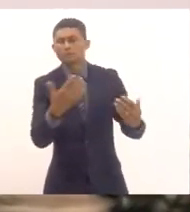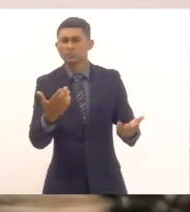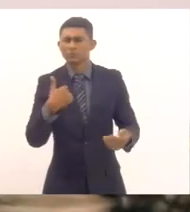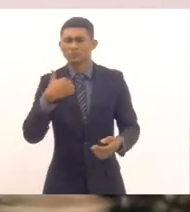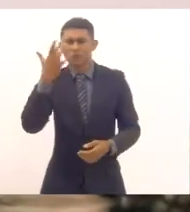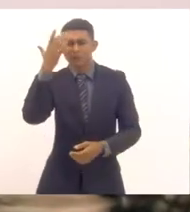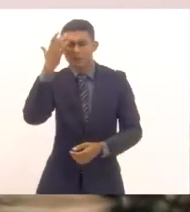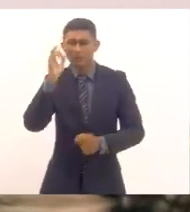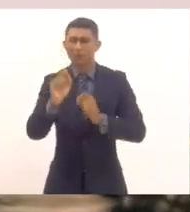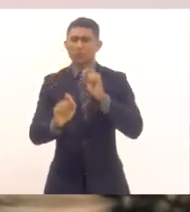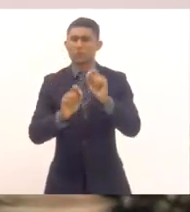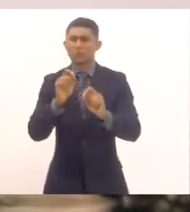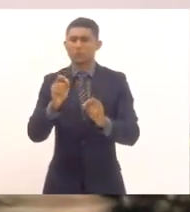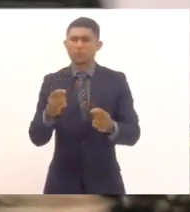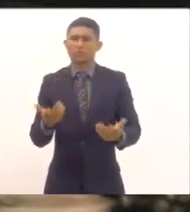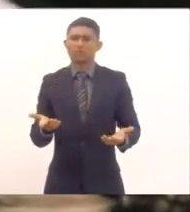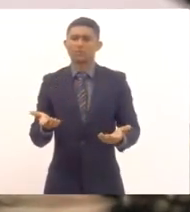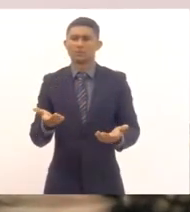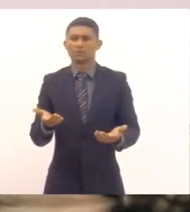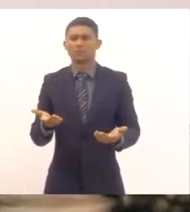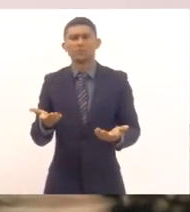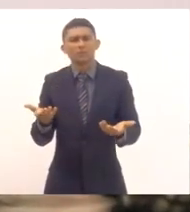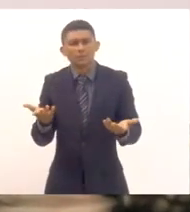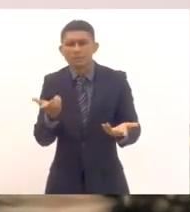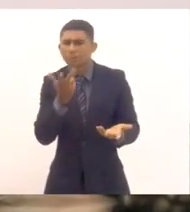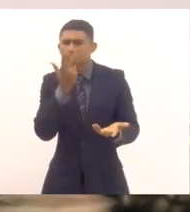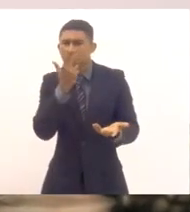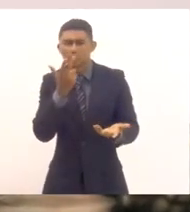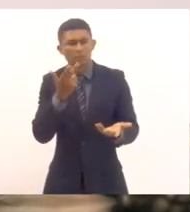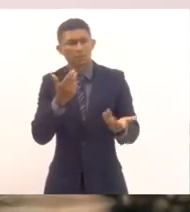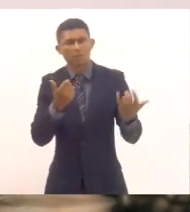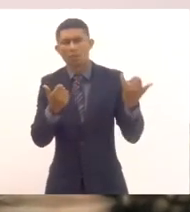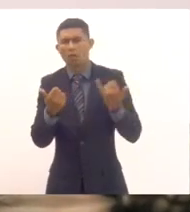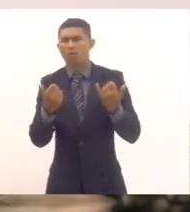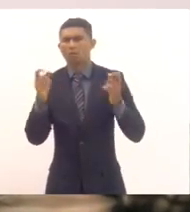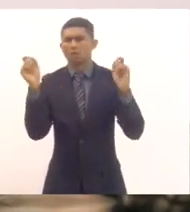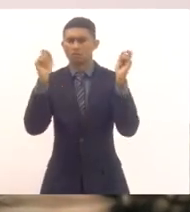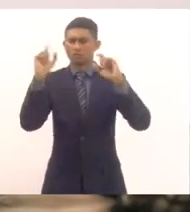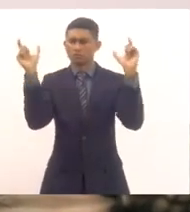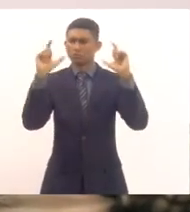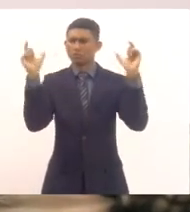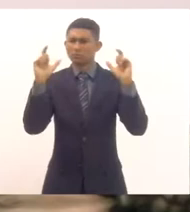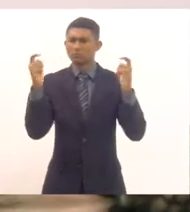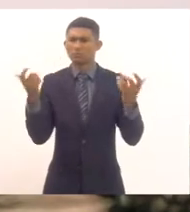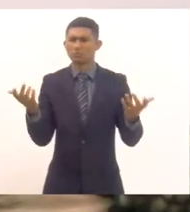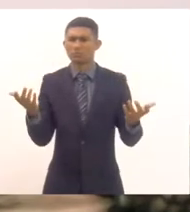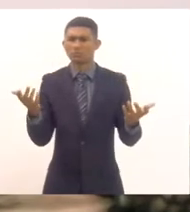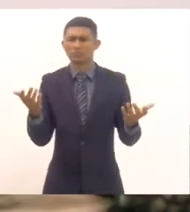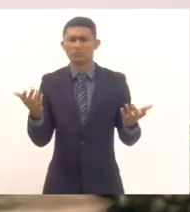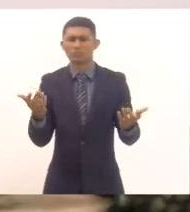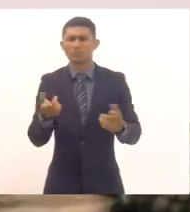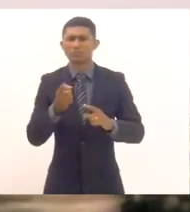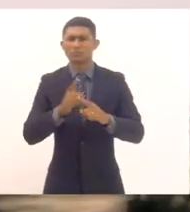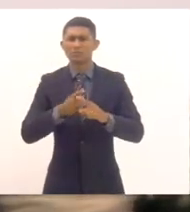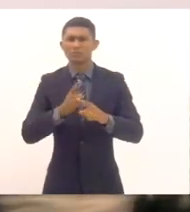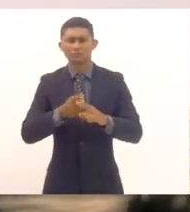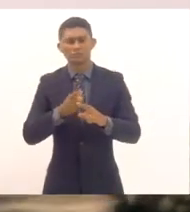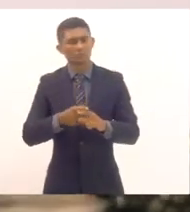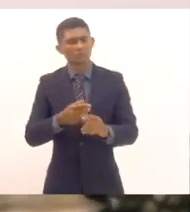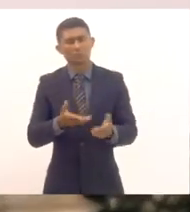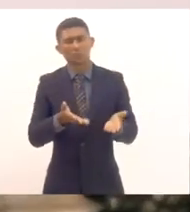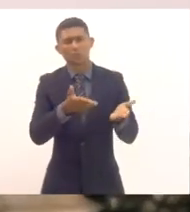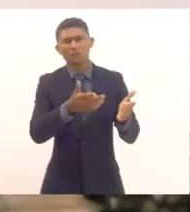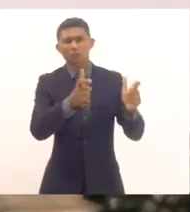constrangedor a gente se alertada que não deveria estar acontecer numa determinada